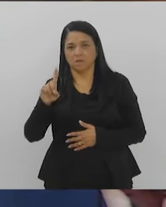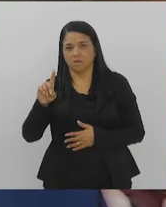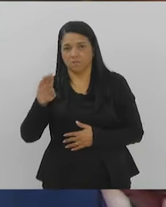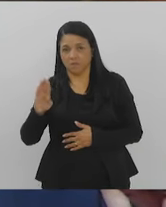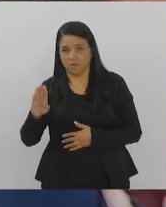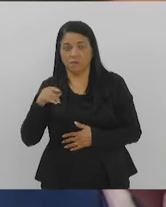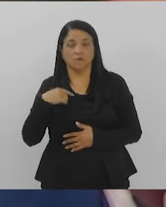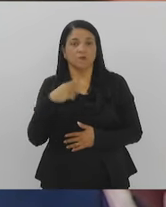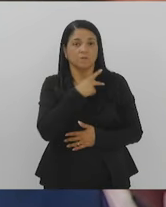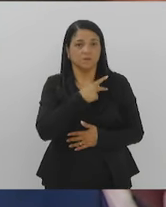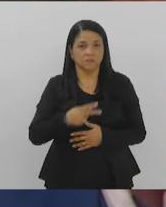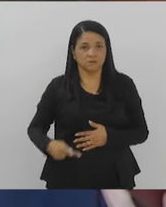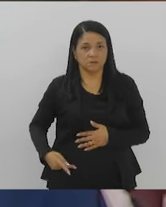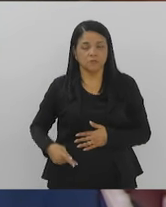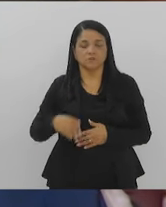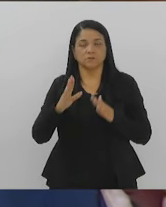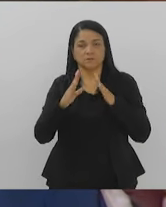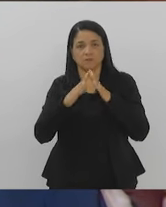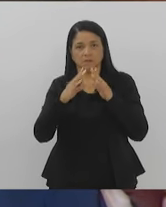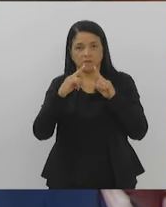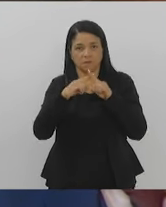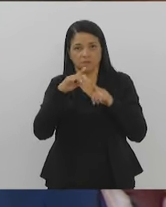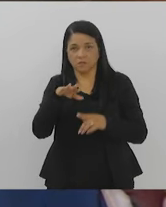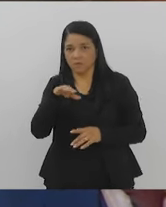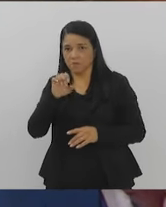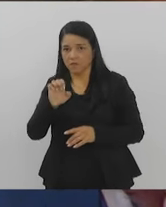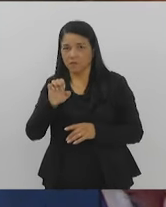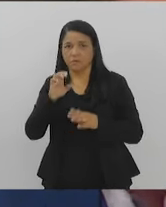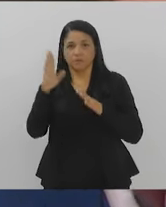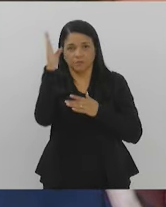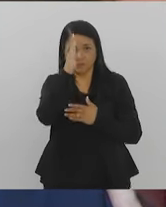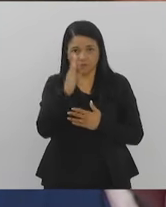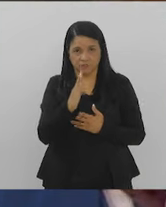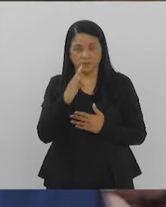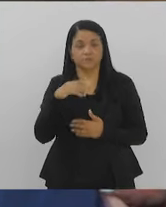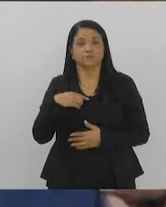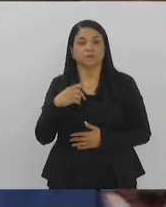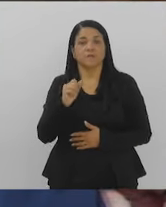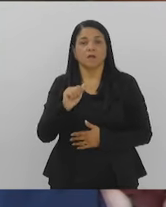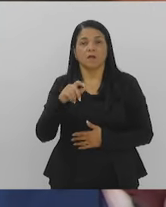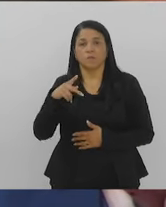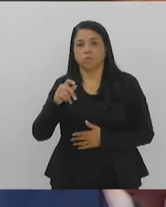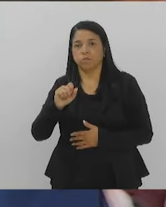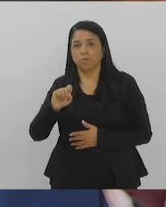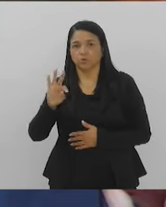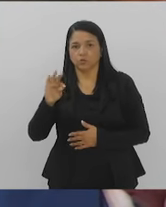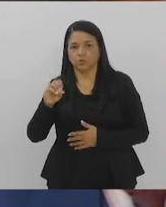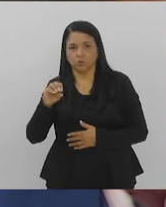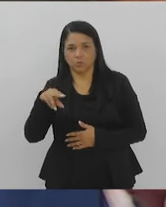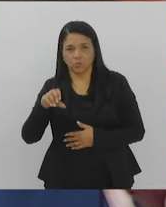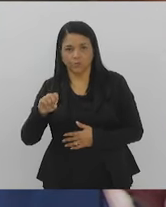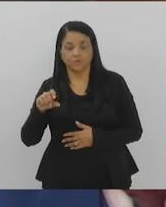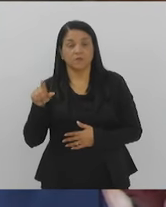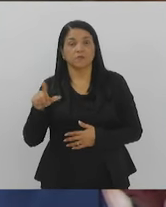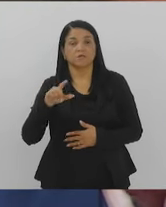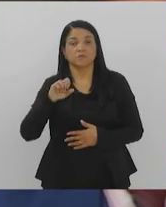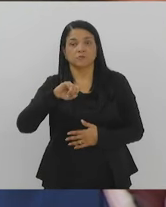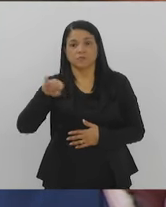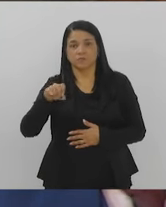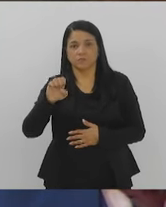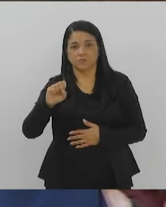da nossa Igreja Mãe no Brasil, apóstolo Jessé Maurício, que durante muitos